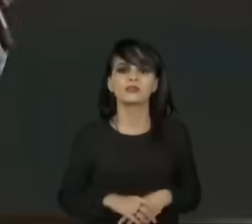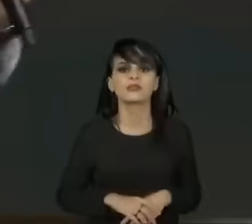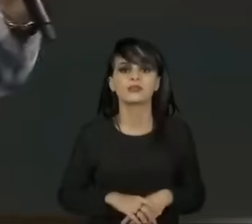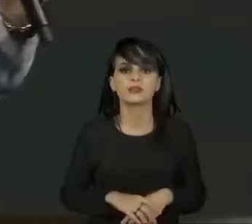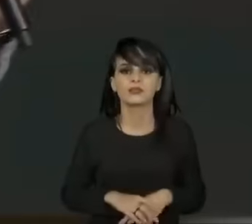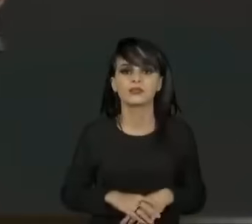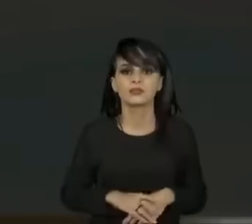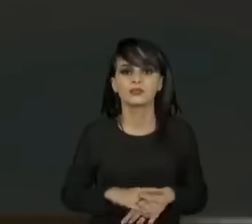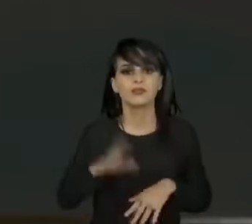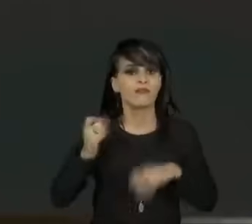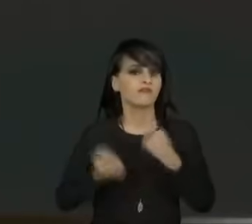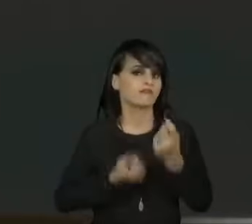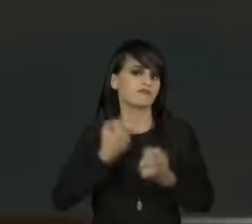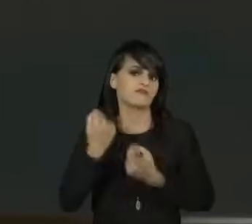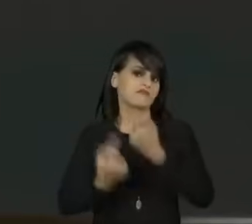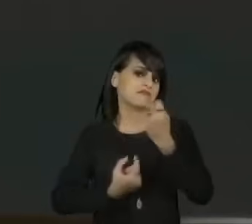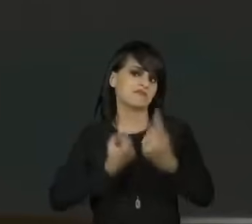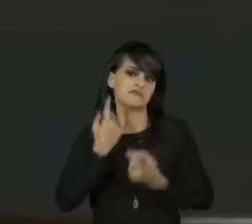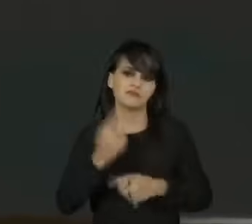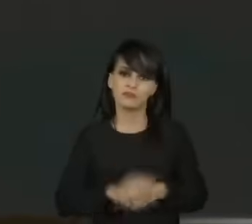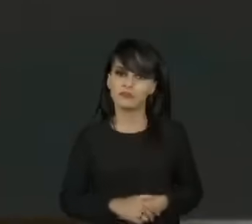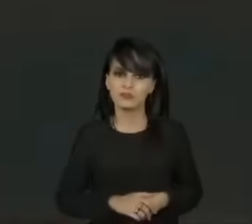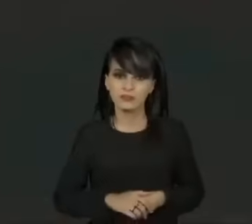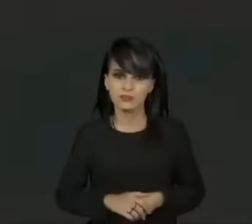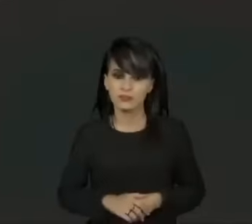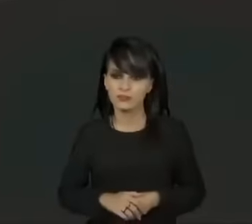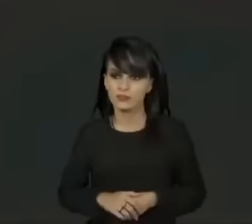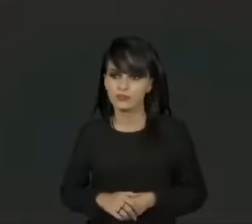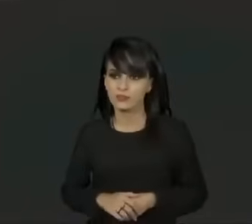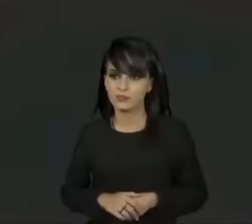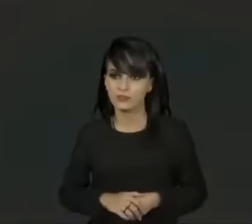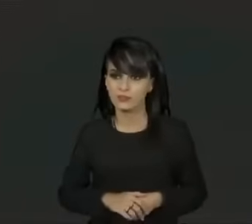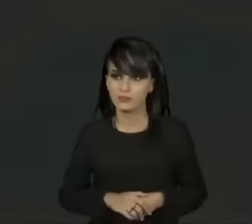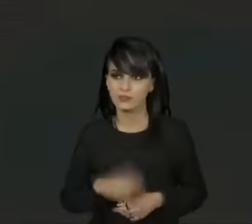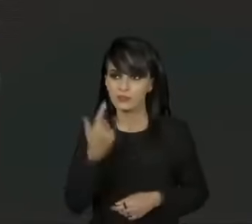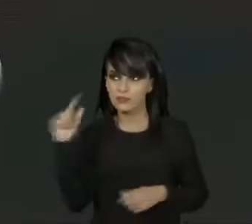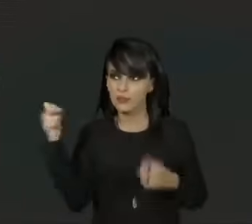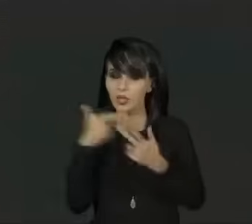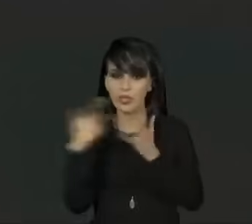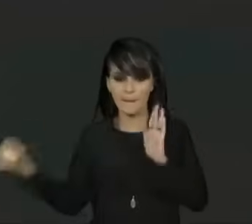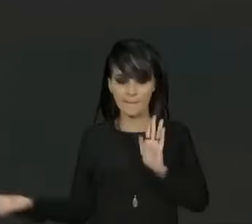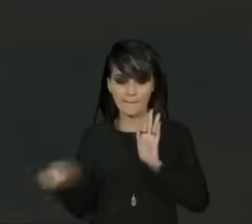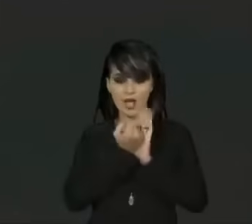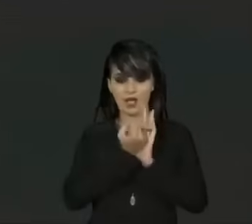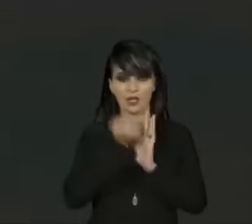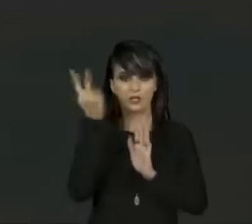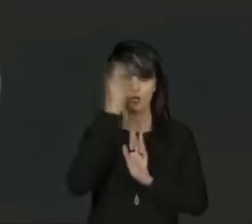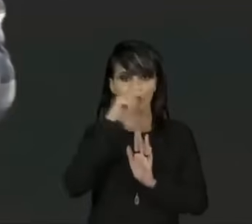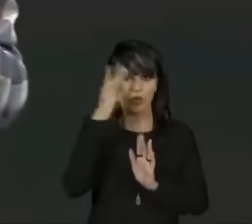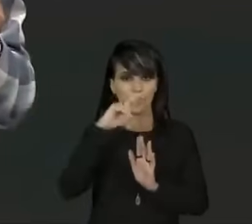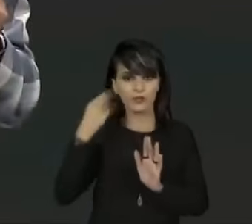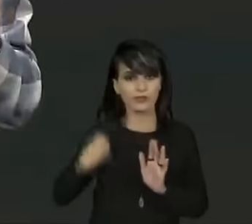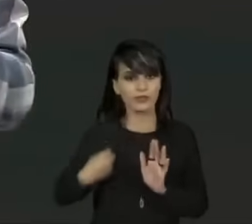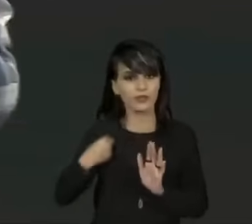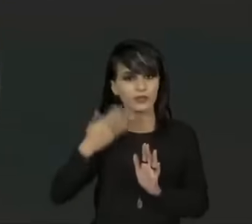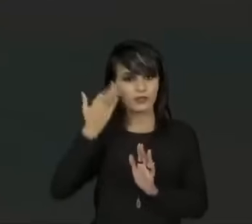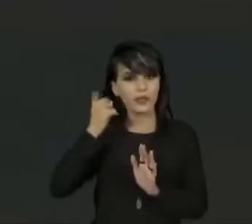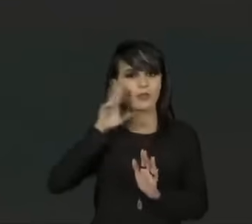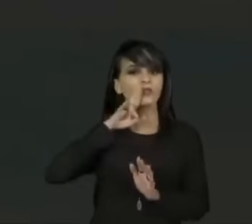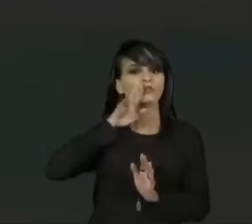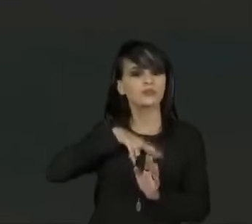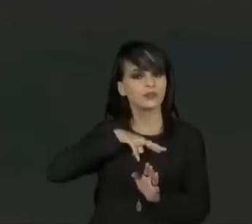coisa de vez em quando outra coisa é marcar tua história de vida sabe qual vai ser o